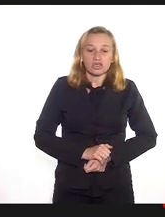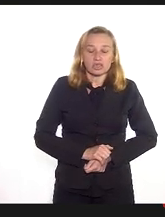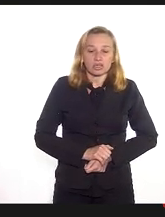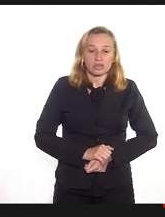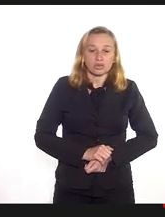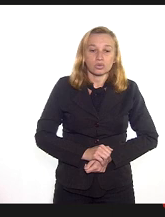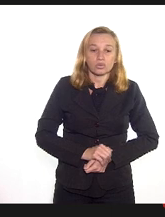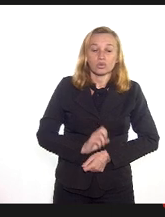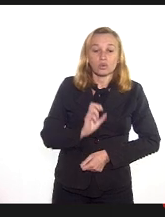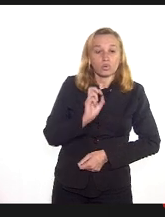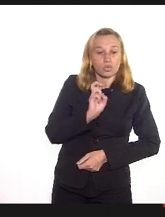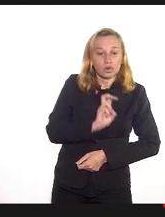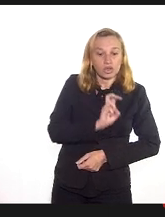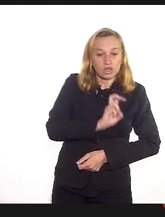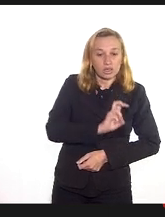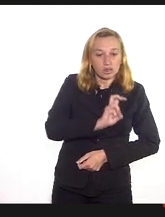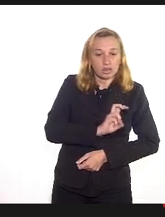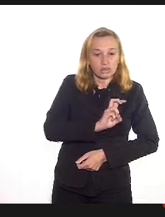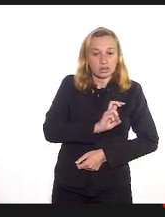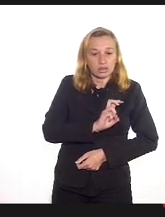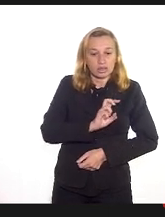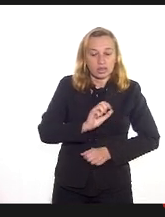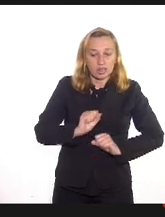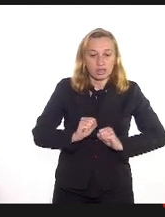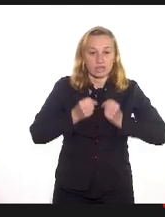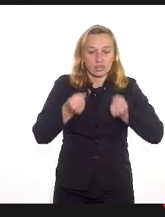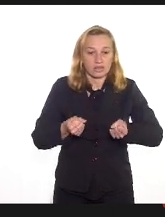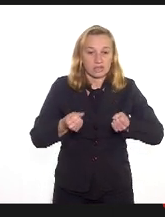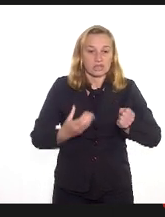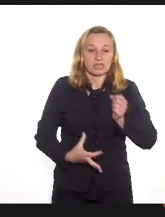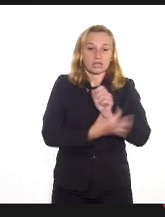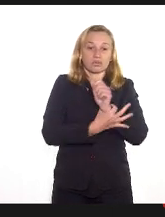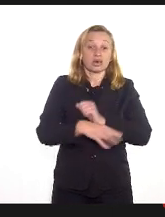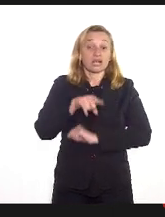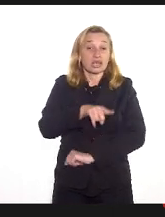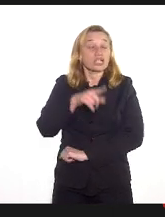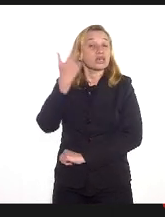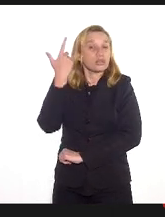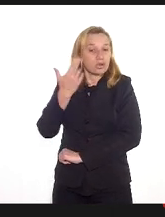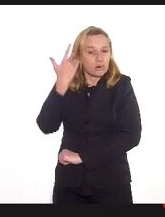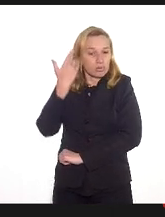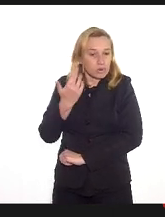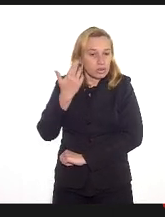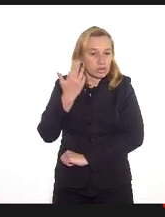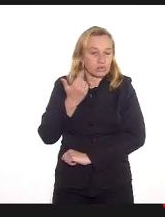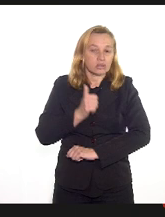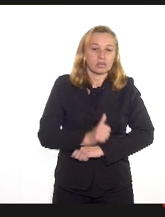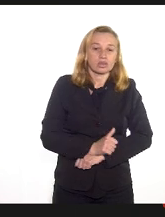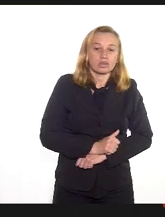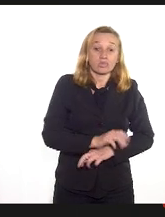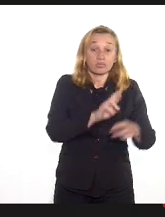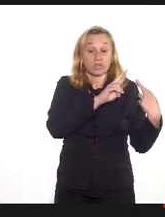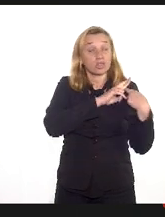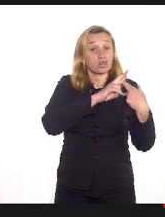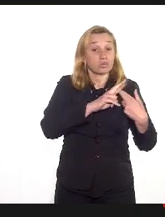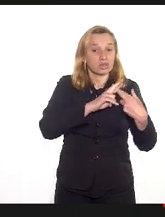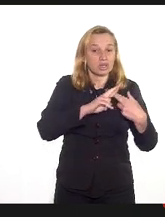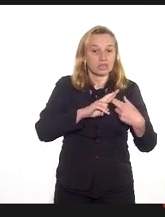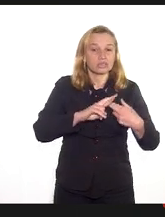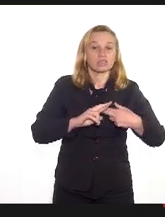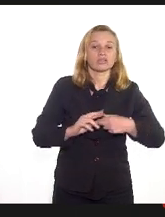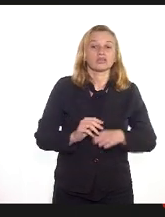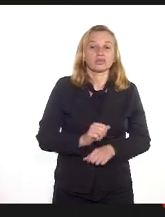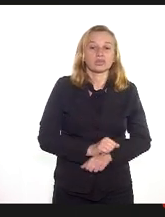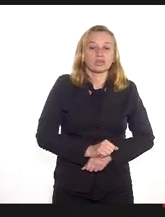O quinto é o da defesa e segurança. Esse, naturalmente, em função, por ser uma das